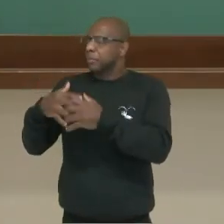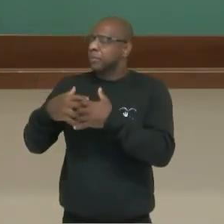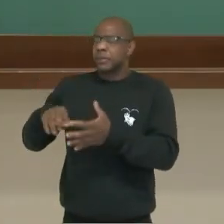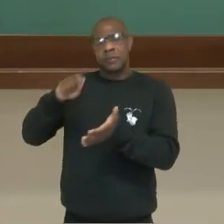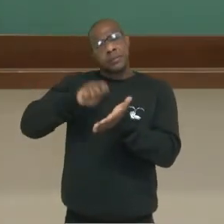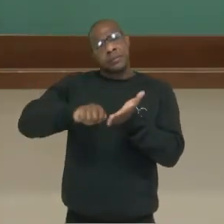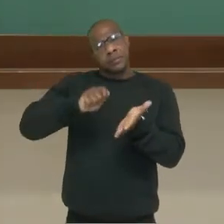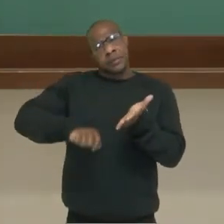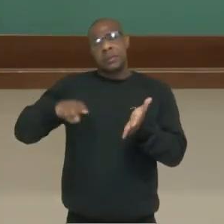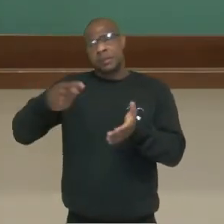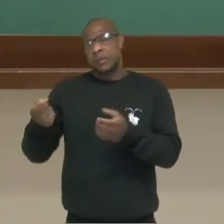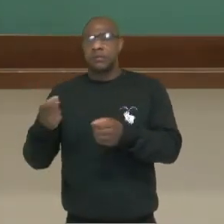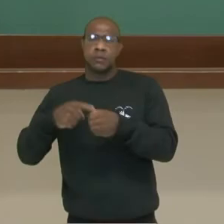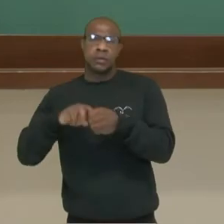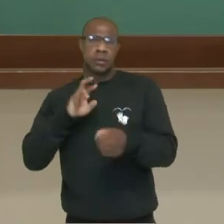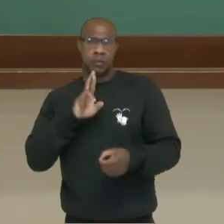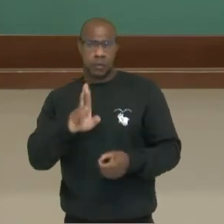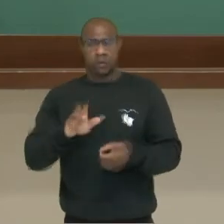escreverem.